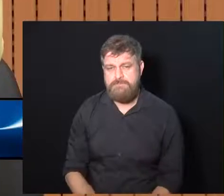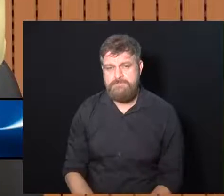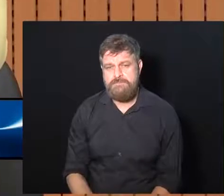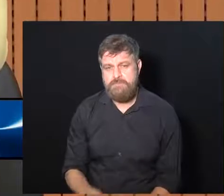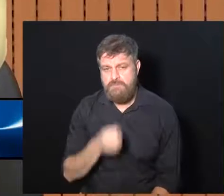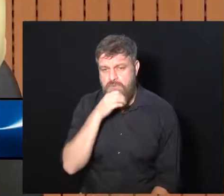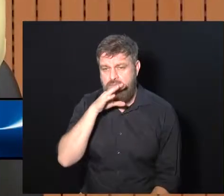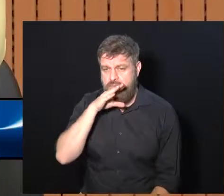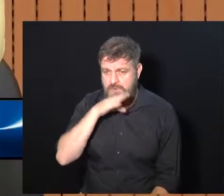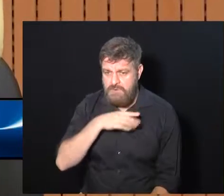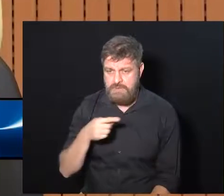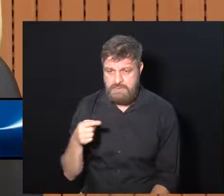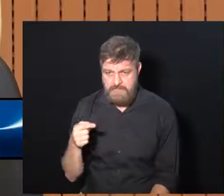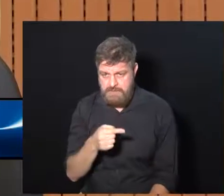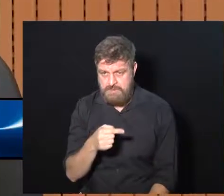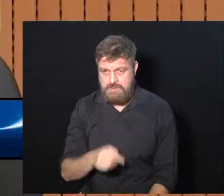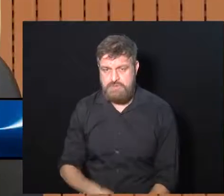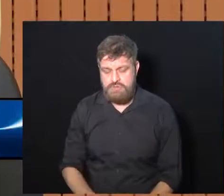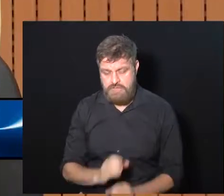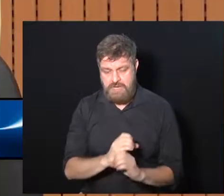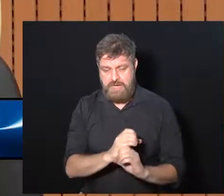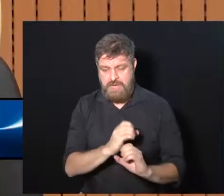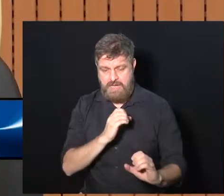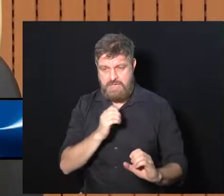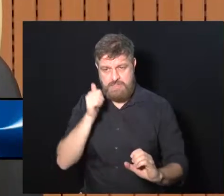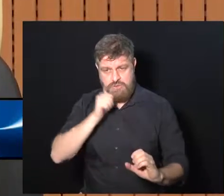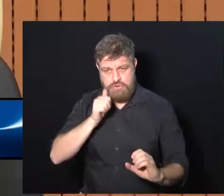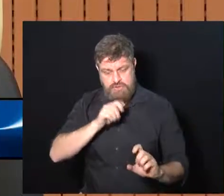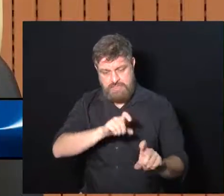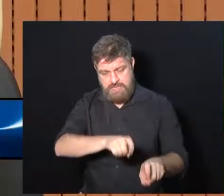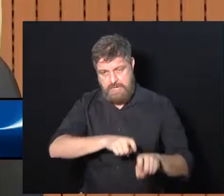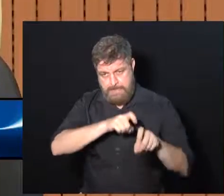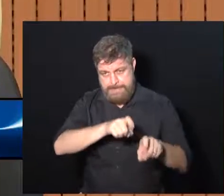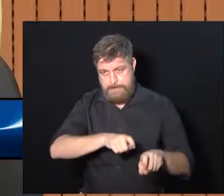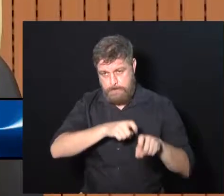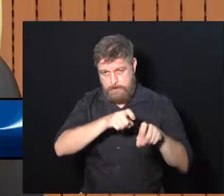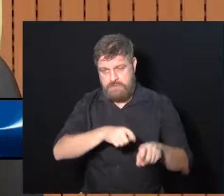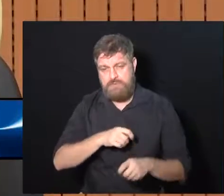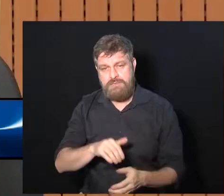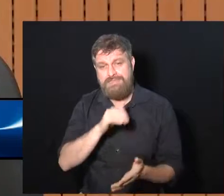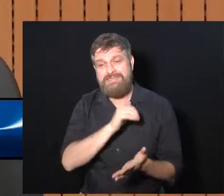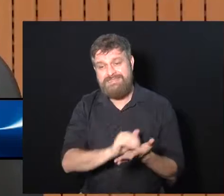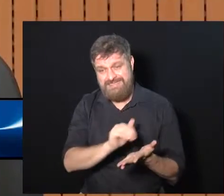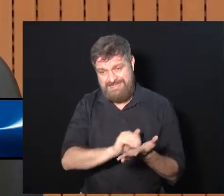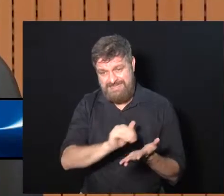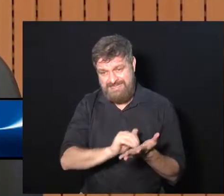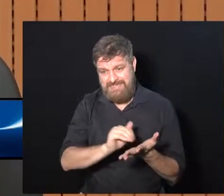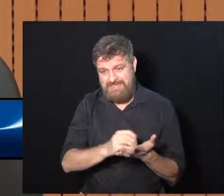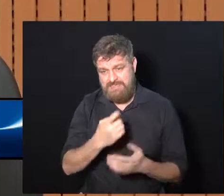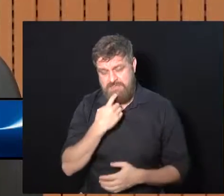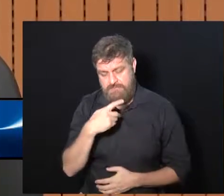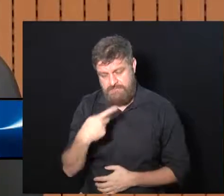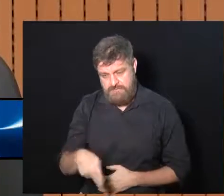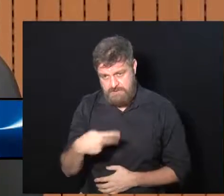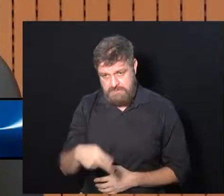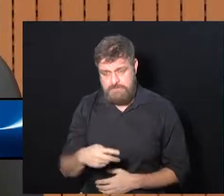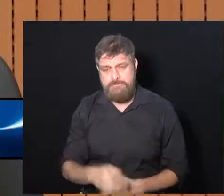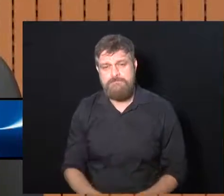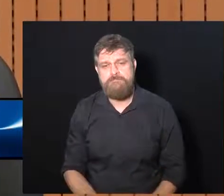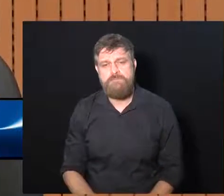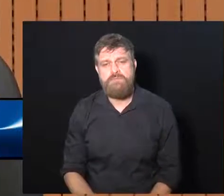Boa tarde a Maria Cláudia, que é engenheira agrônoma da Secretaria de Agricultura e Abastecimento de